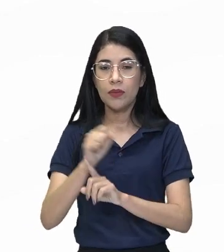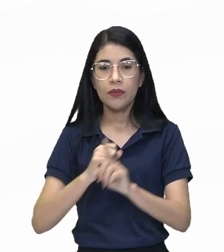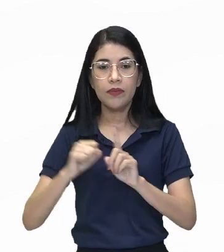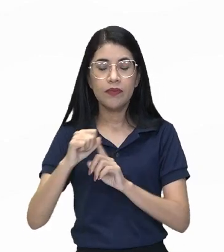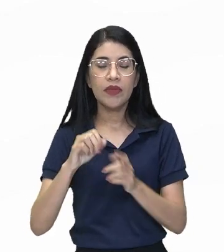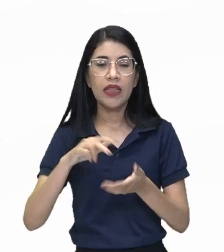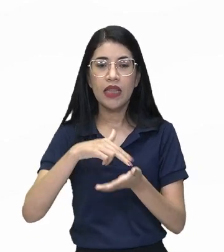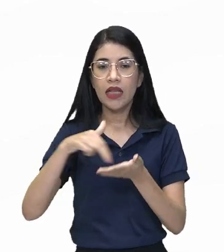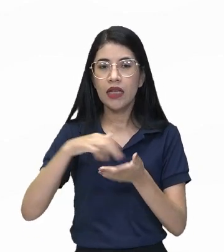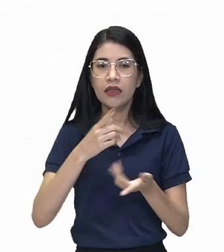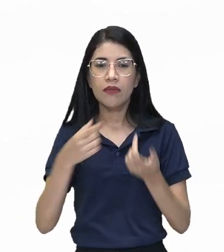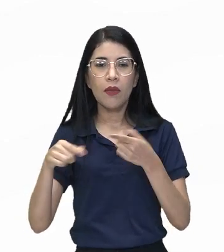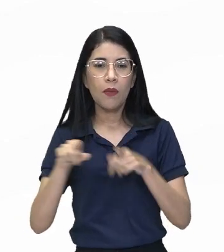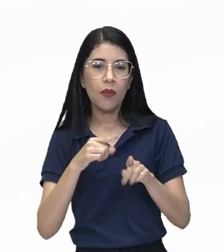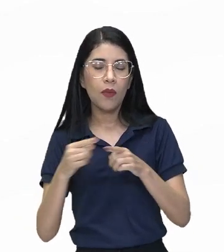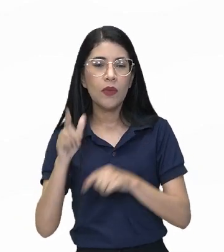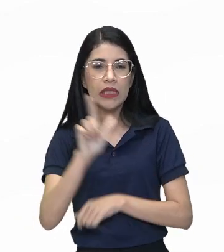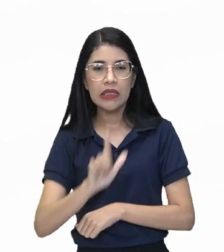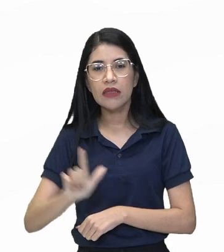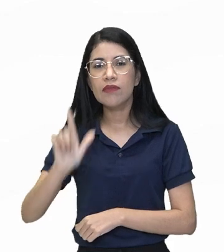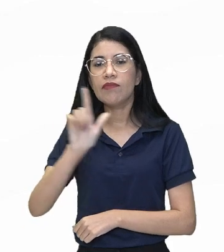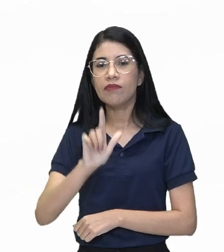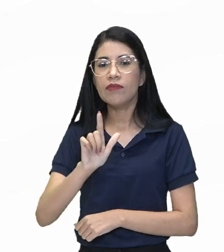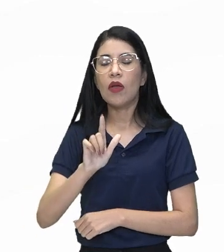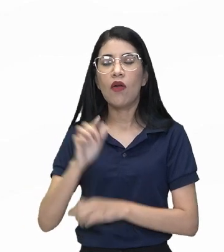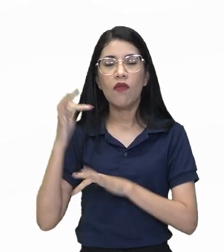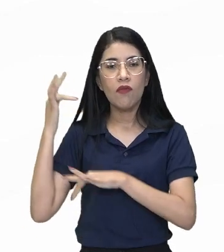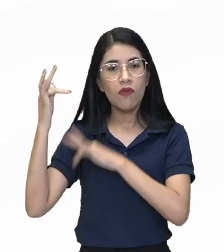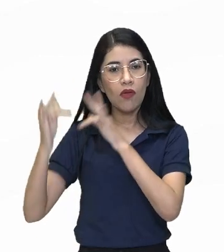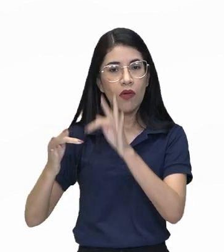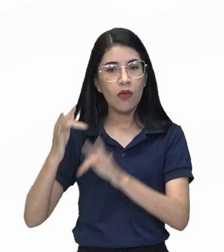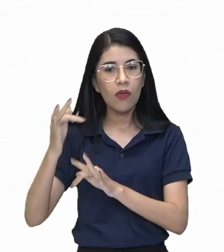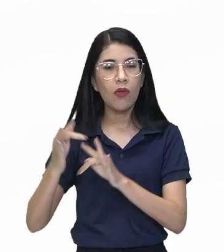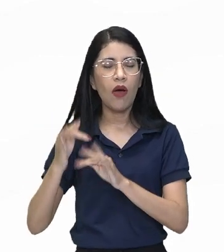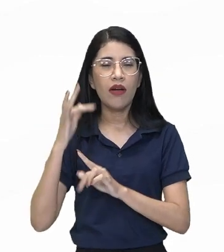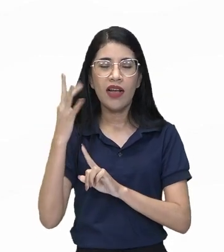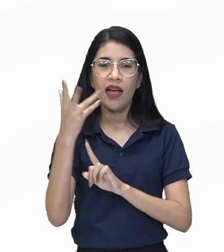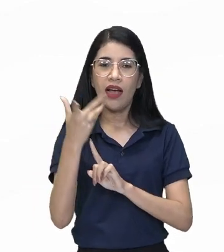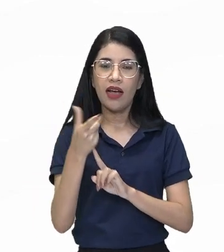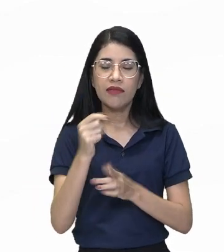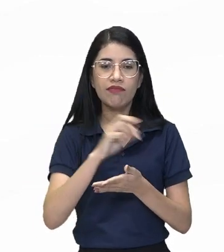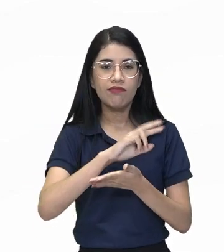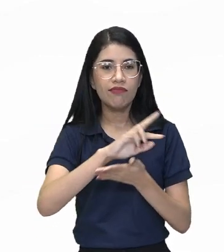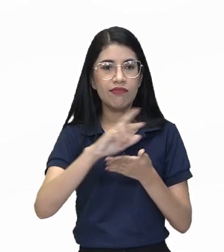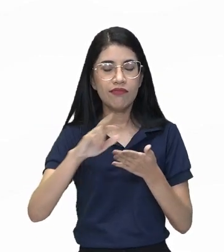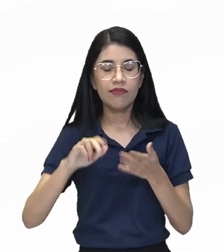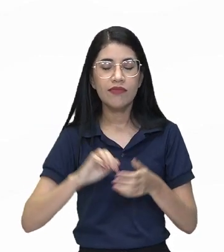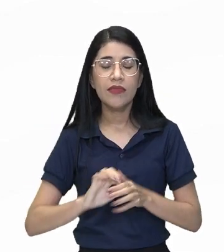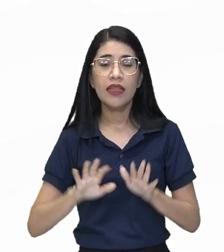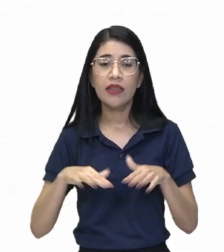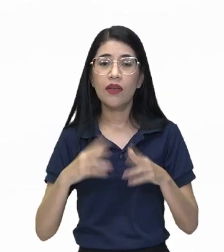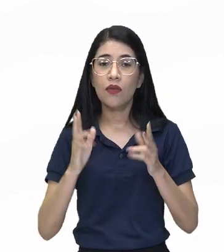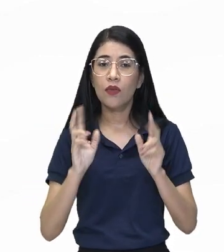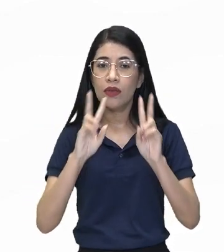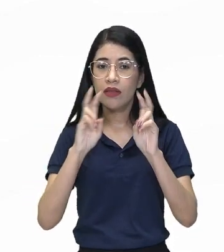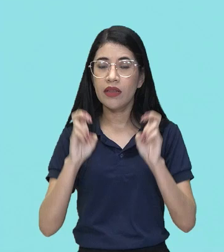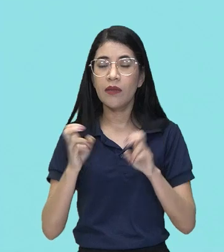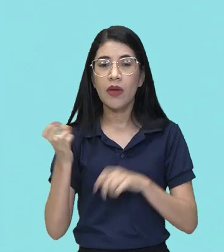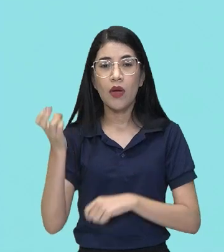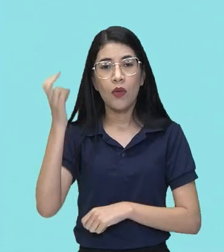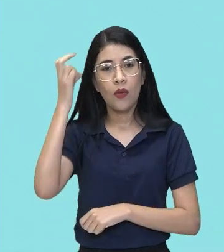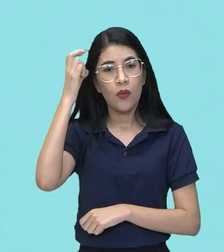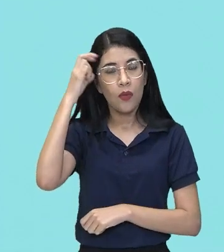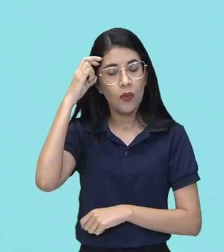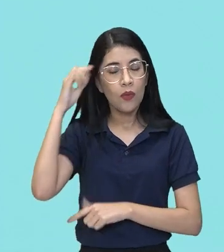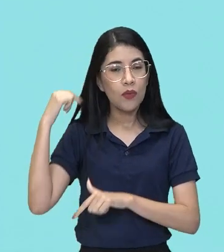Dança, música, literatura, folclore, arte. Então, quando a gente fala de cultura popular, a